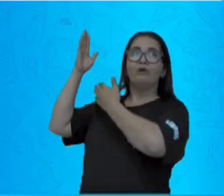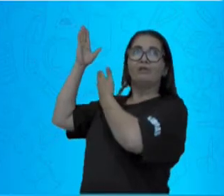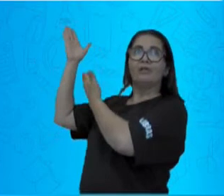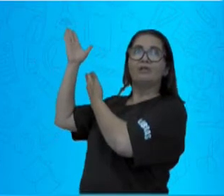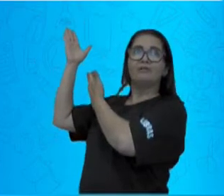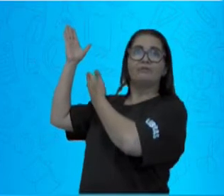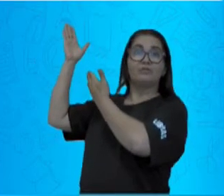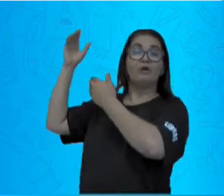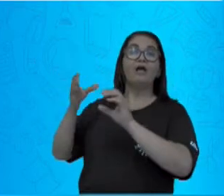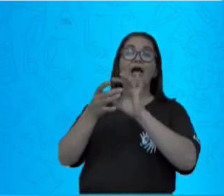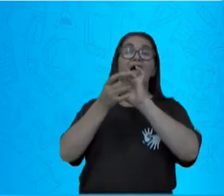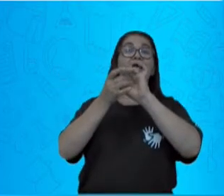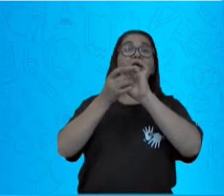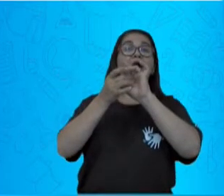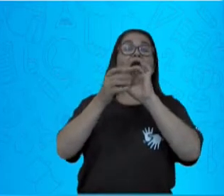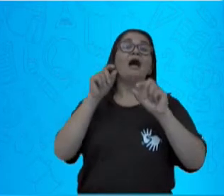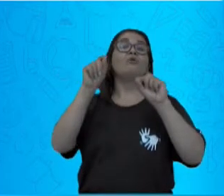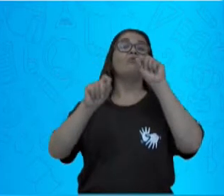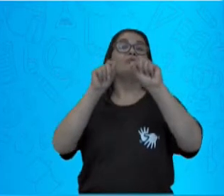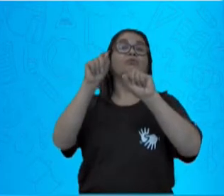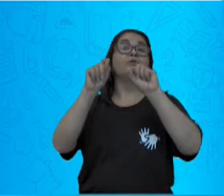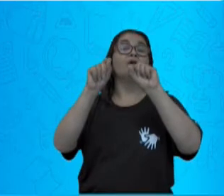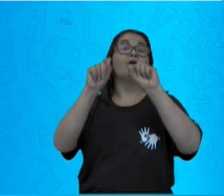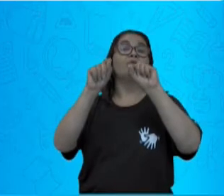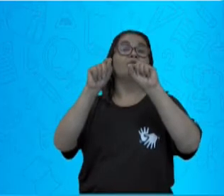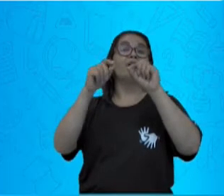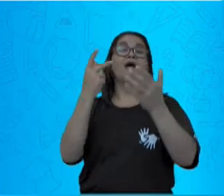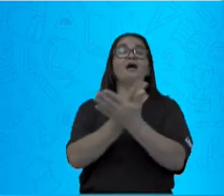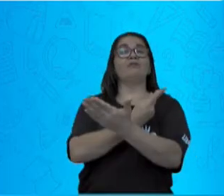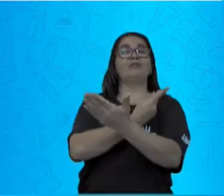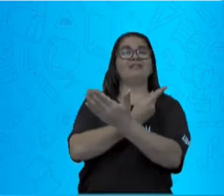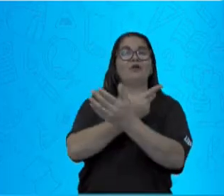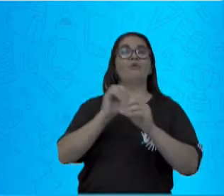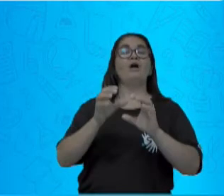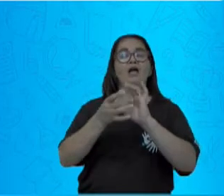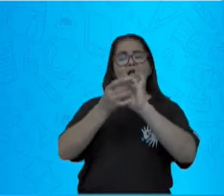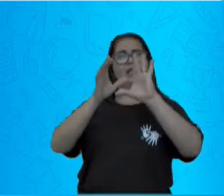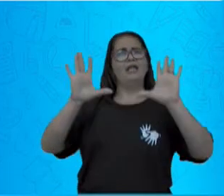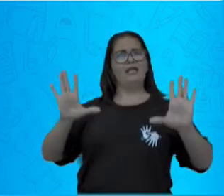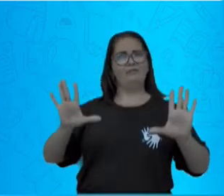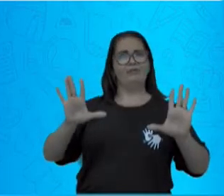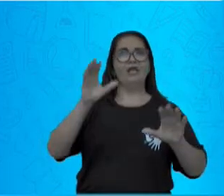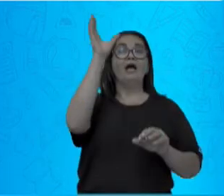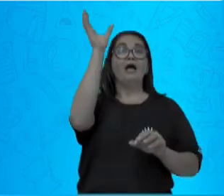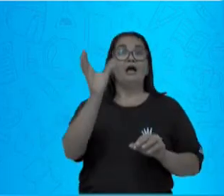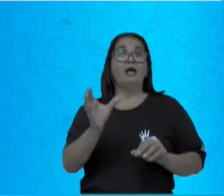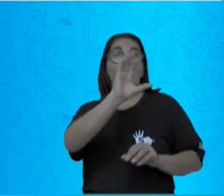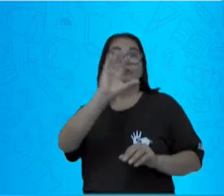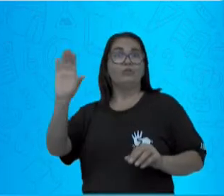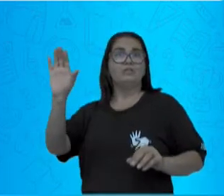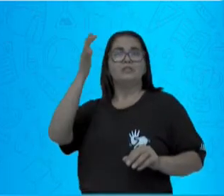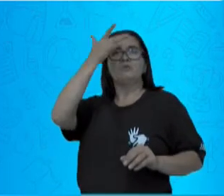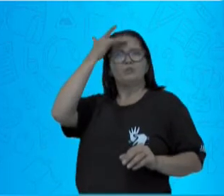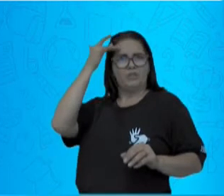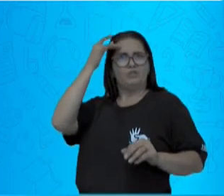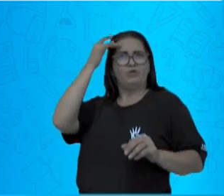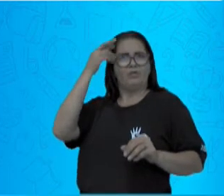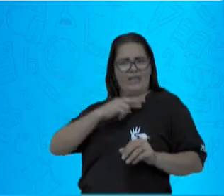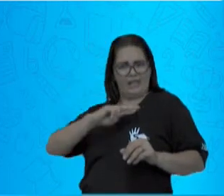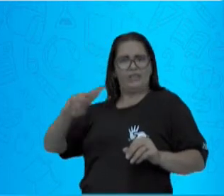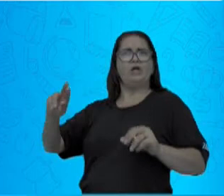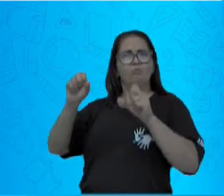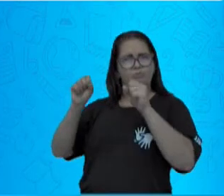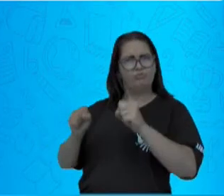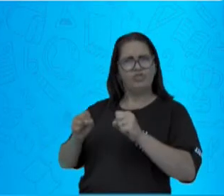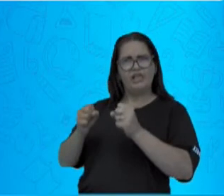a liberdade religiosa aos cristãos, exceto aos católicos, e também fez o